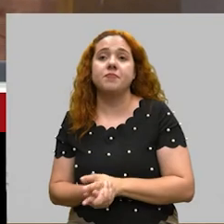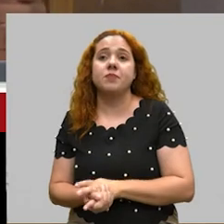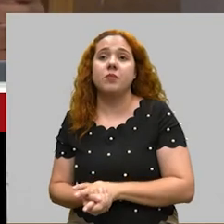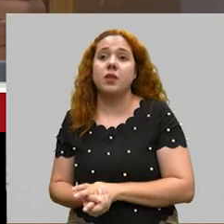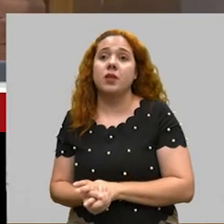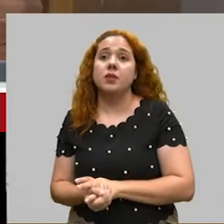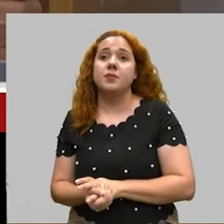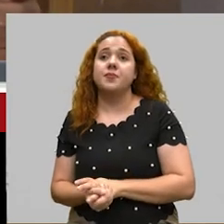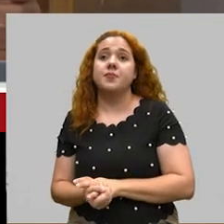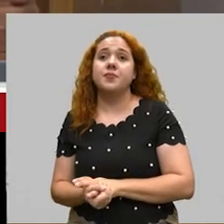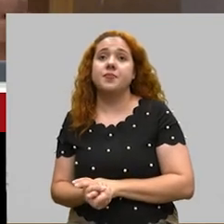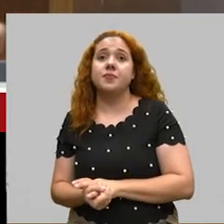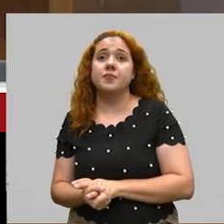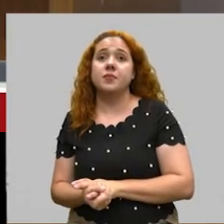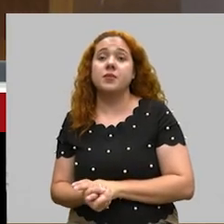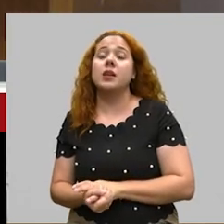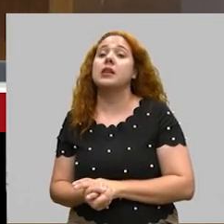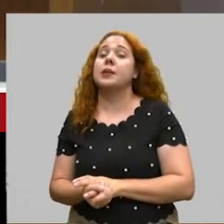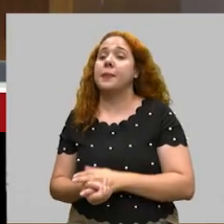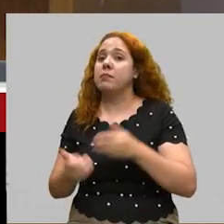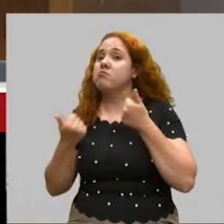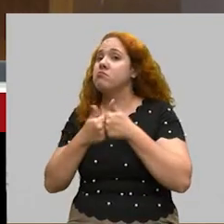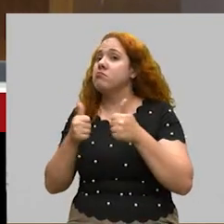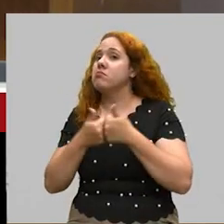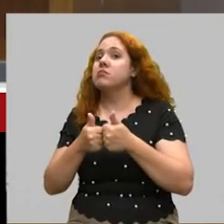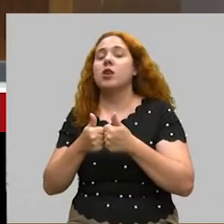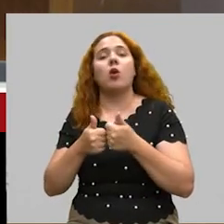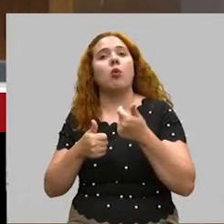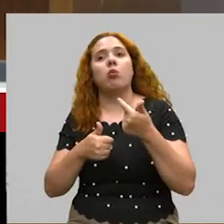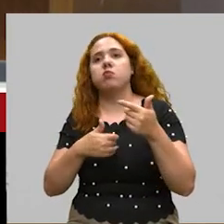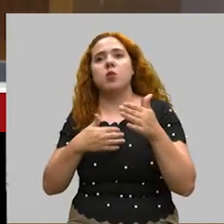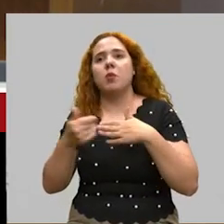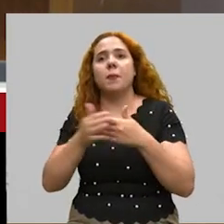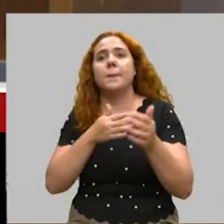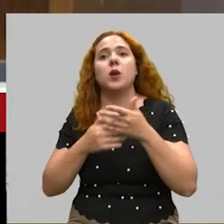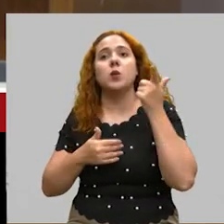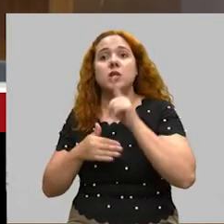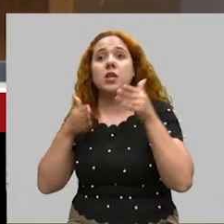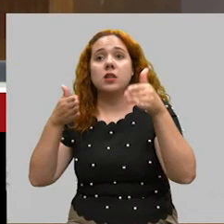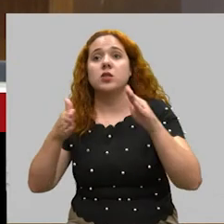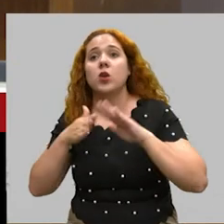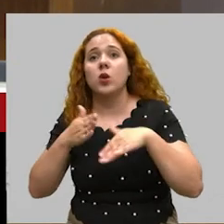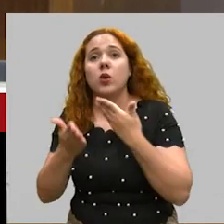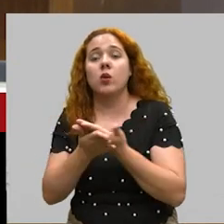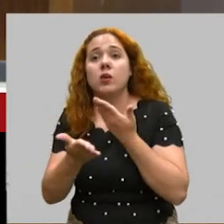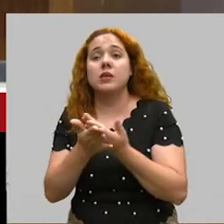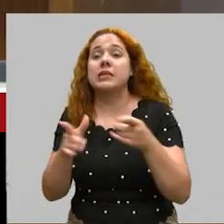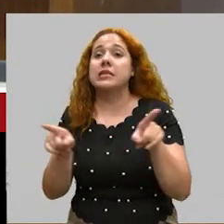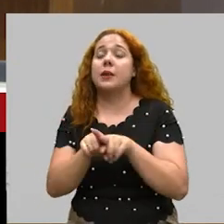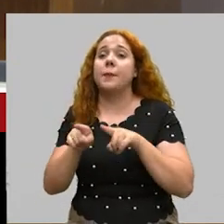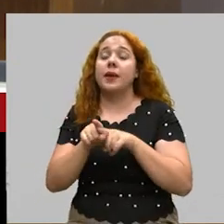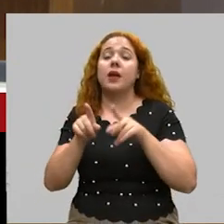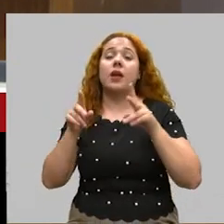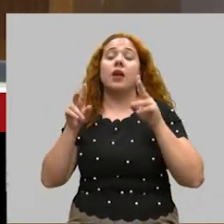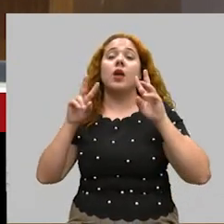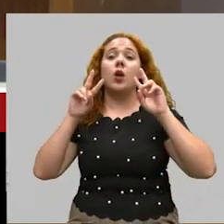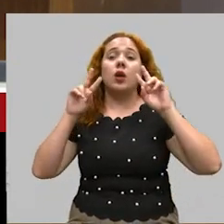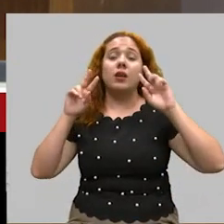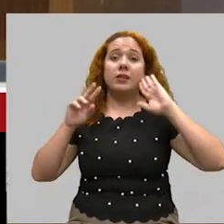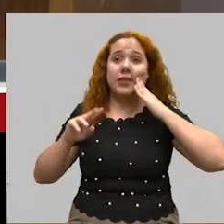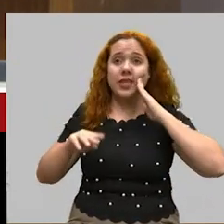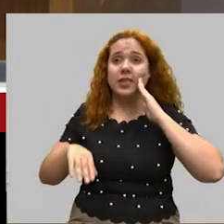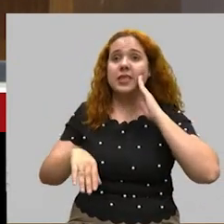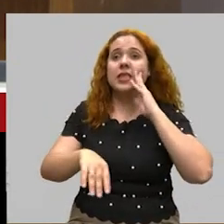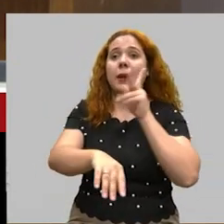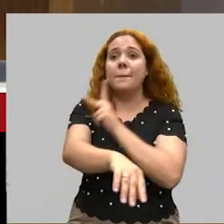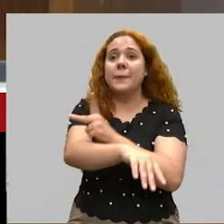foi dito aqui a questão do transporte escolar de reconhecer a experiência da da pedagogia da alternância nas escolas família agrícola Fora as